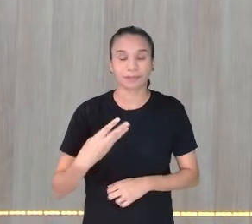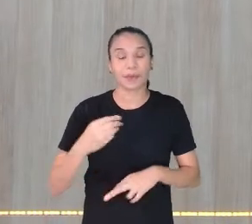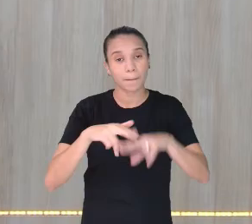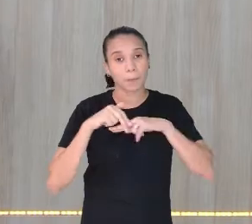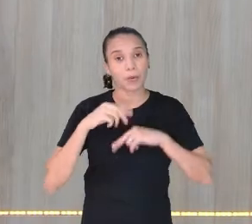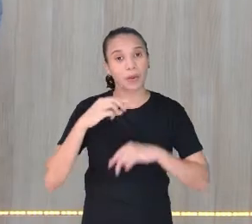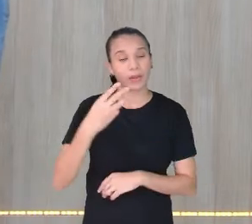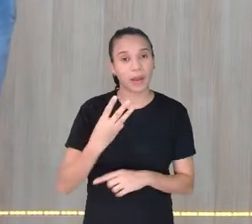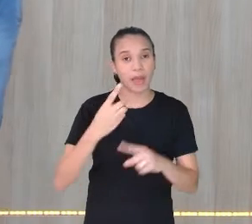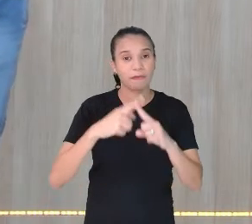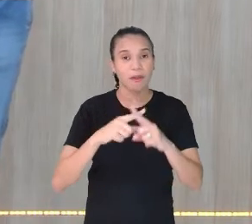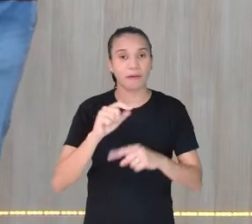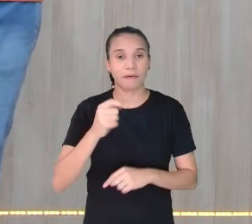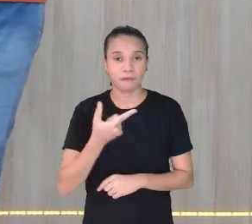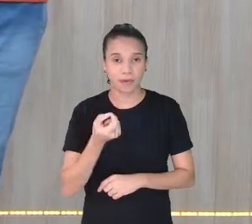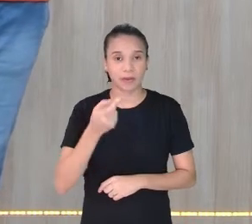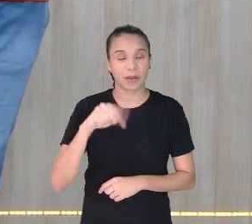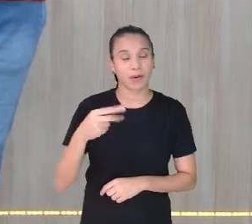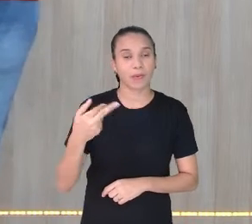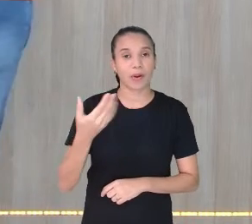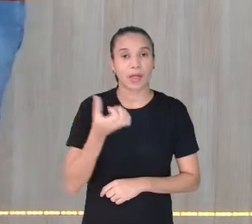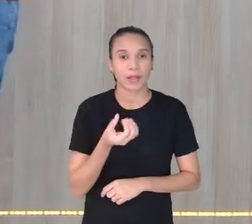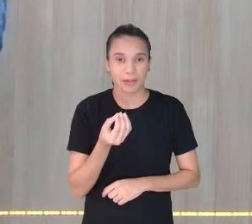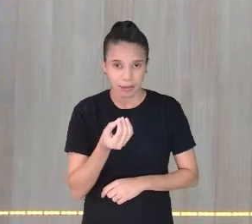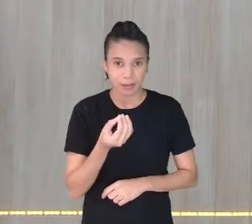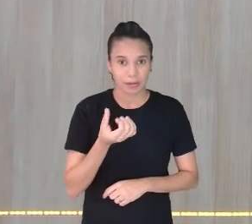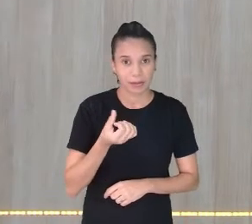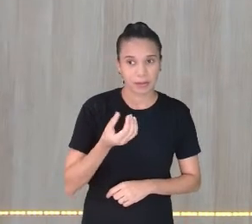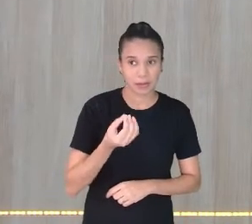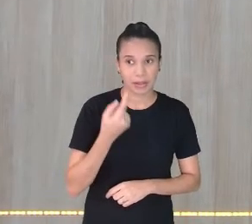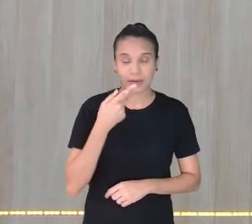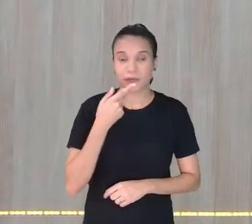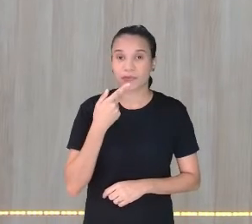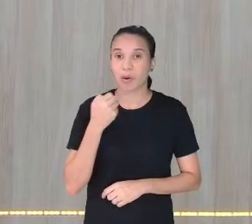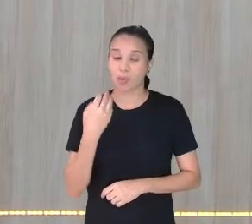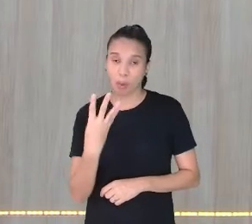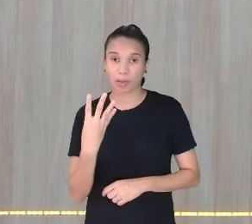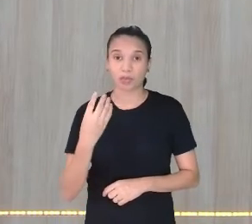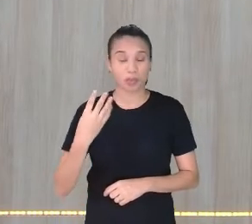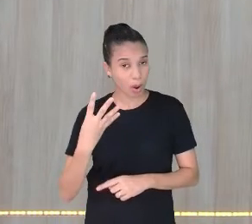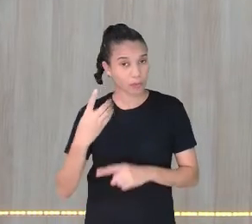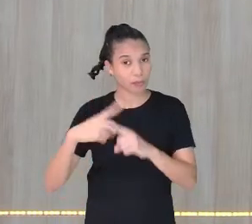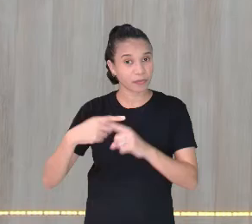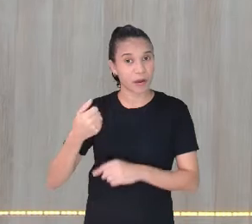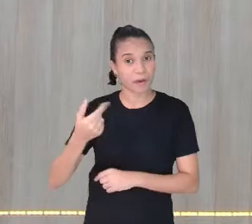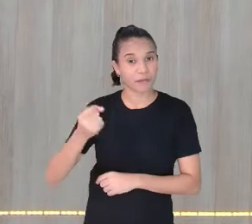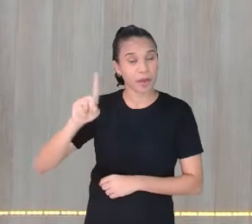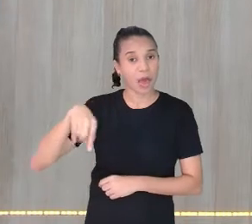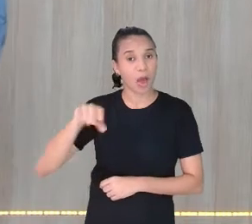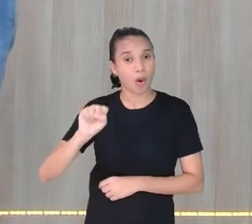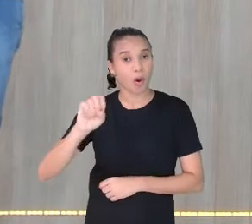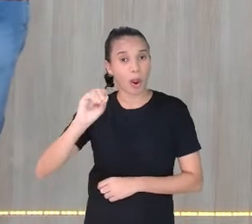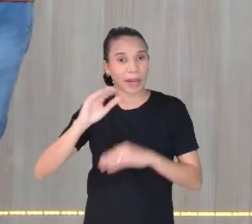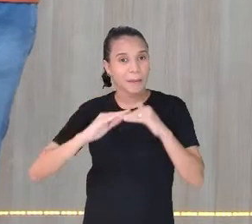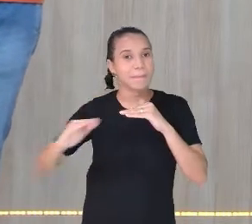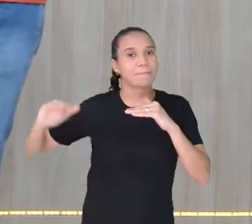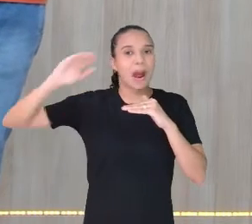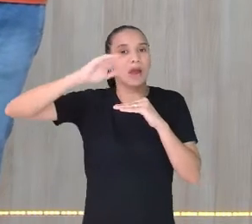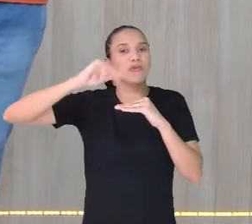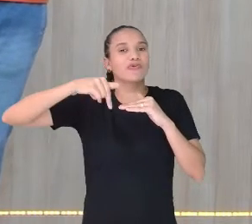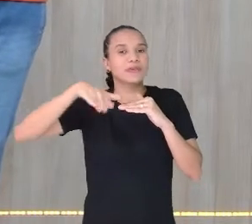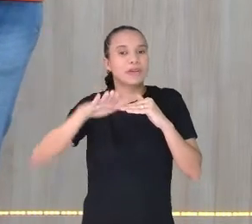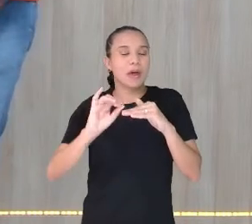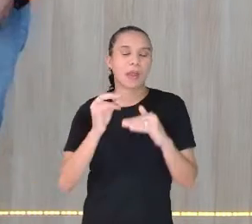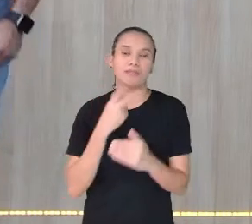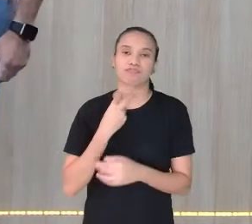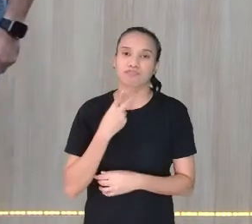Porque 3 vezes 20 é igual a 60. Se eu coloco 4 aqui, 4 vezes 20 dá 80, vai passar. E aí